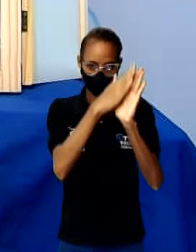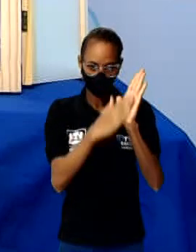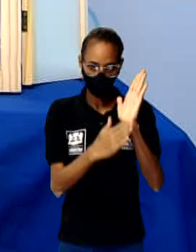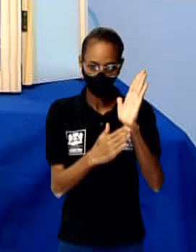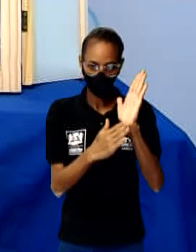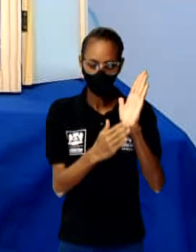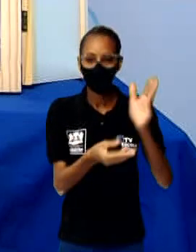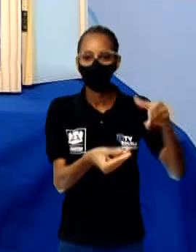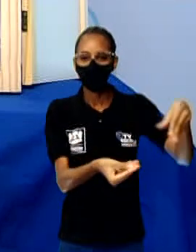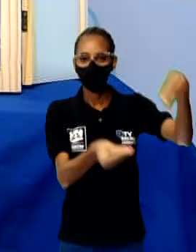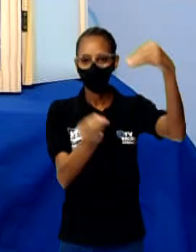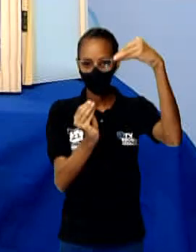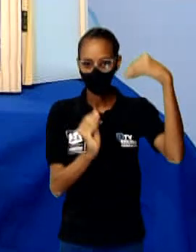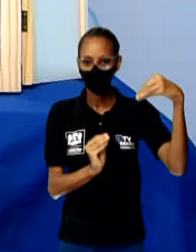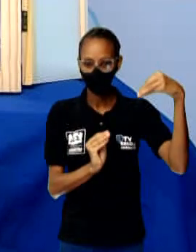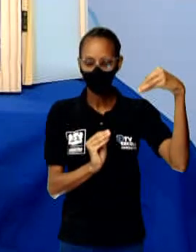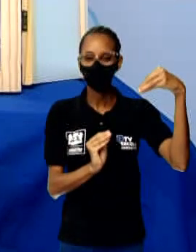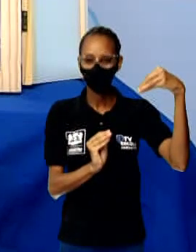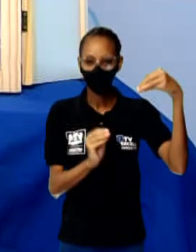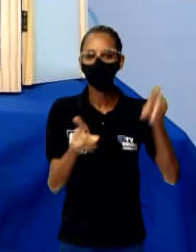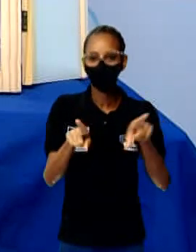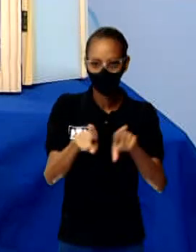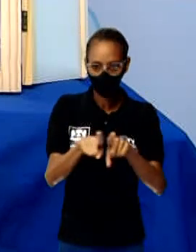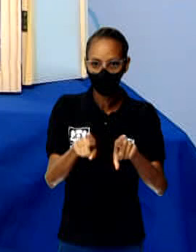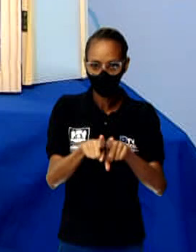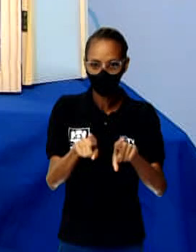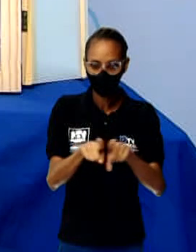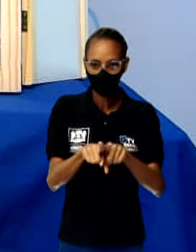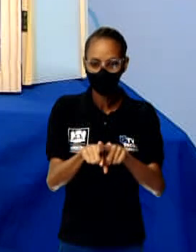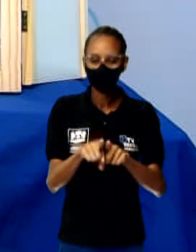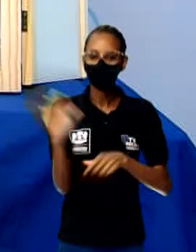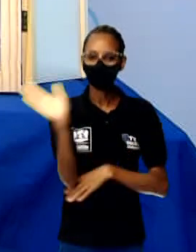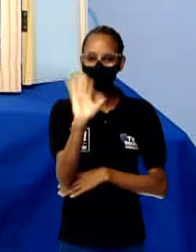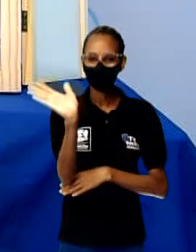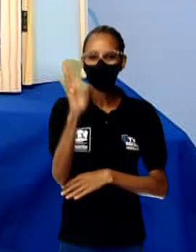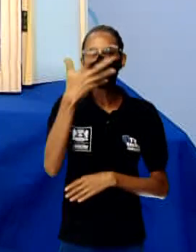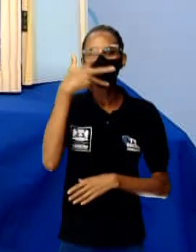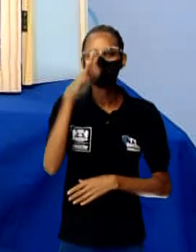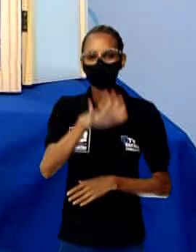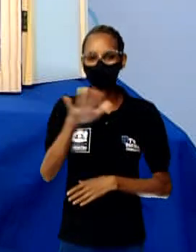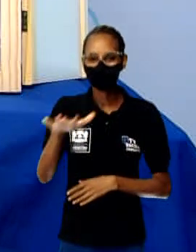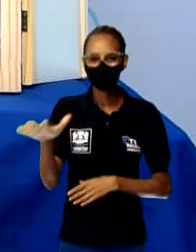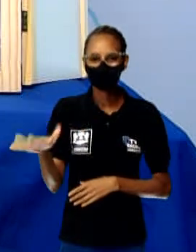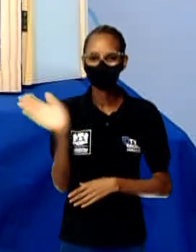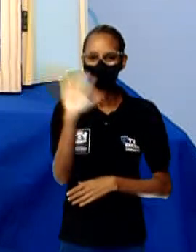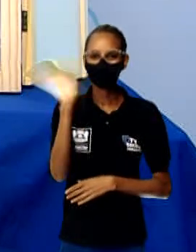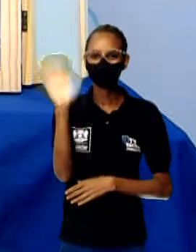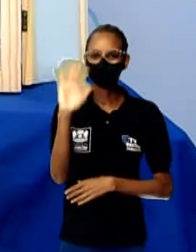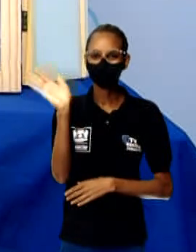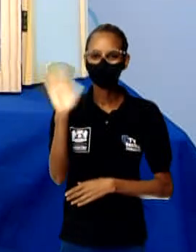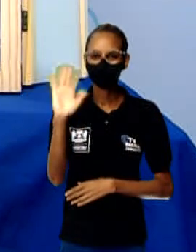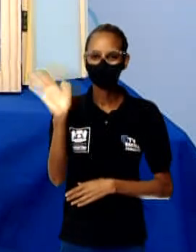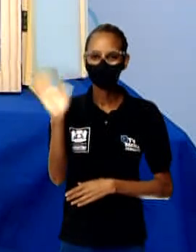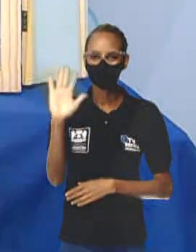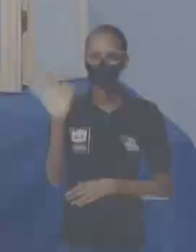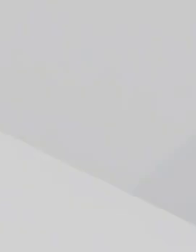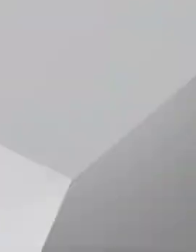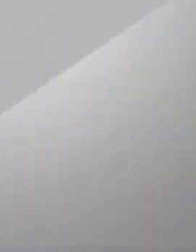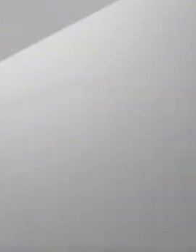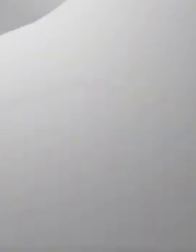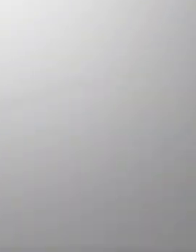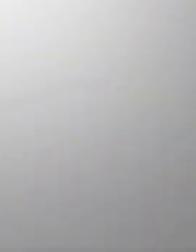folha e o verso da folha combinado assim se ao crianças tchau tchau tchau E aí